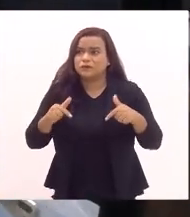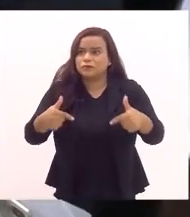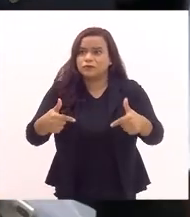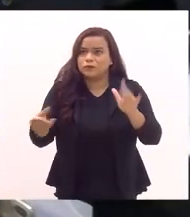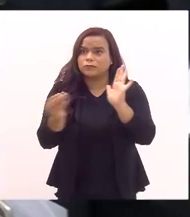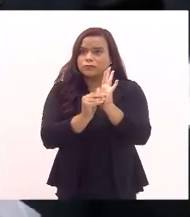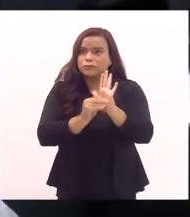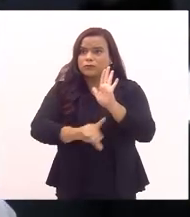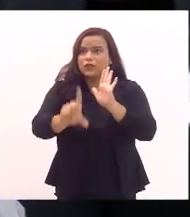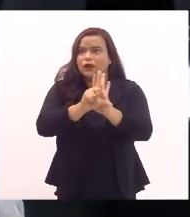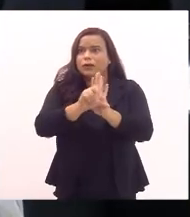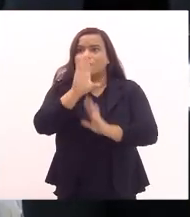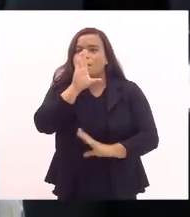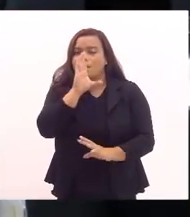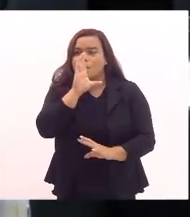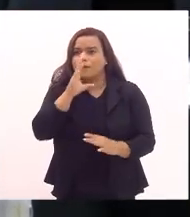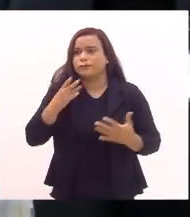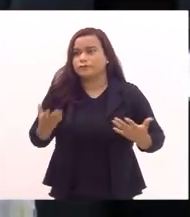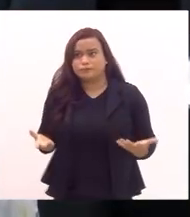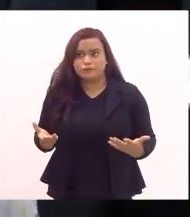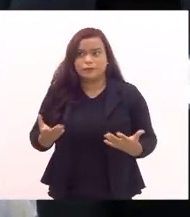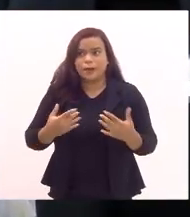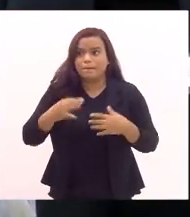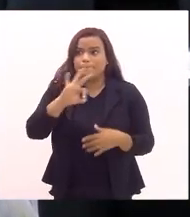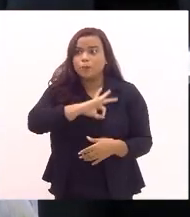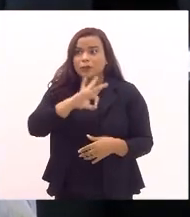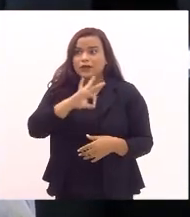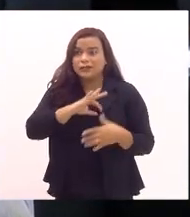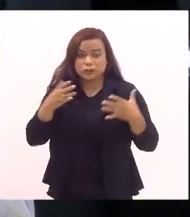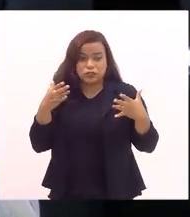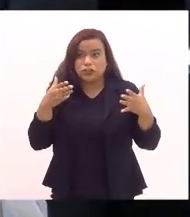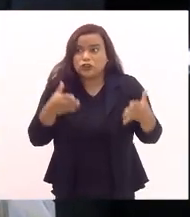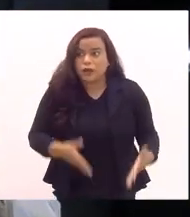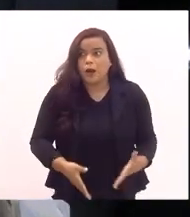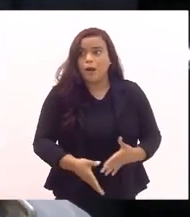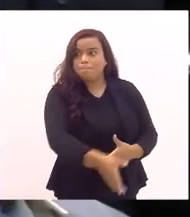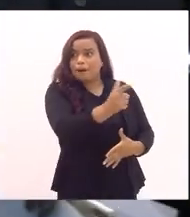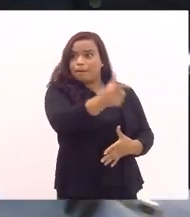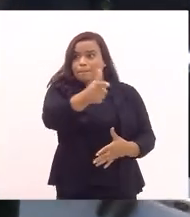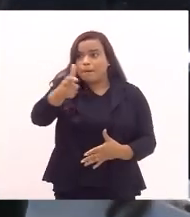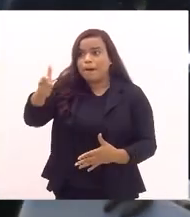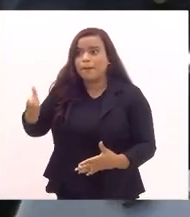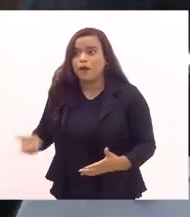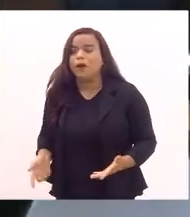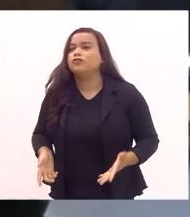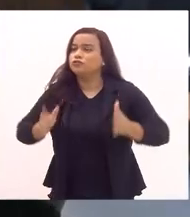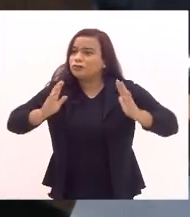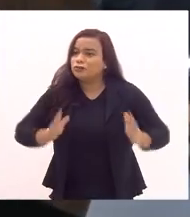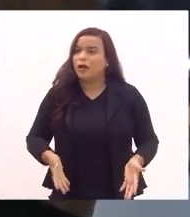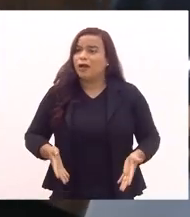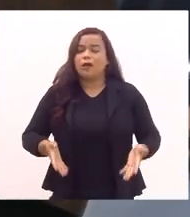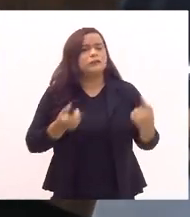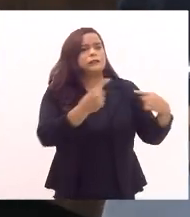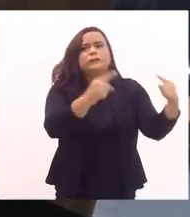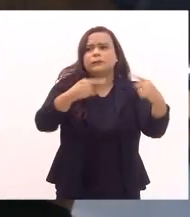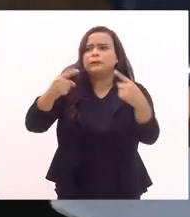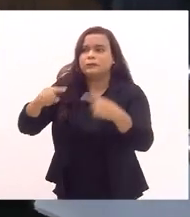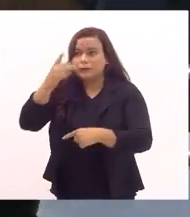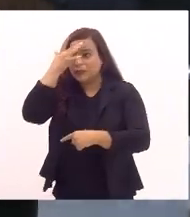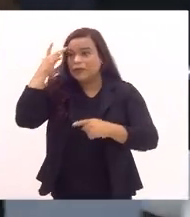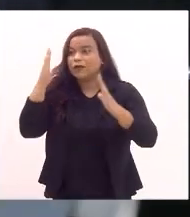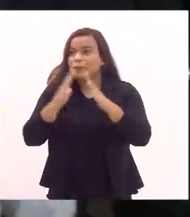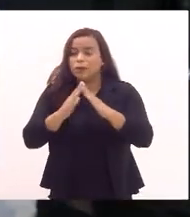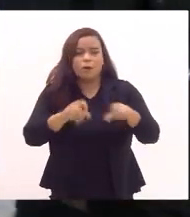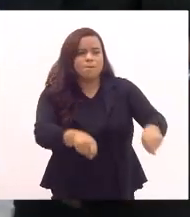aplicabilidade da lei do silêncio a polícia chegou atirando chegou intimidando os moradores danificou